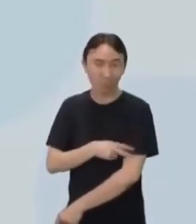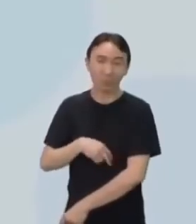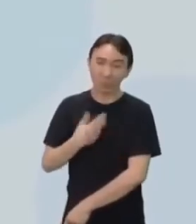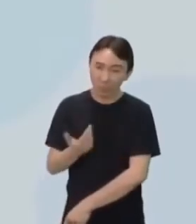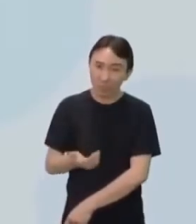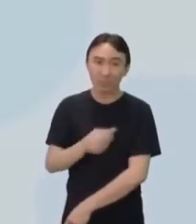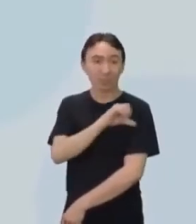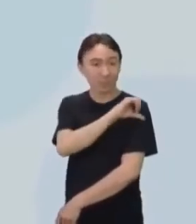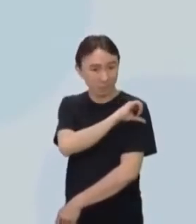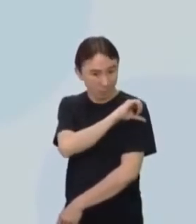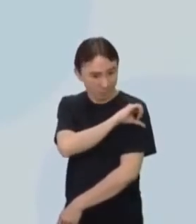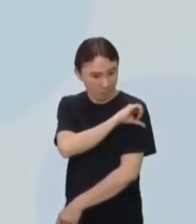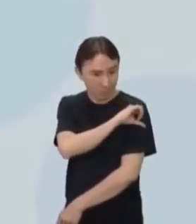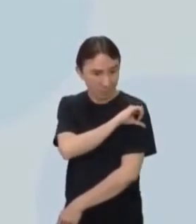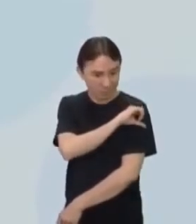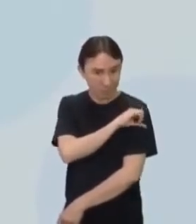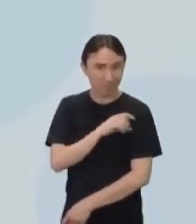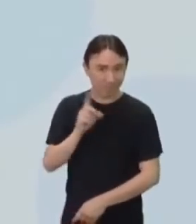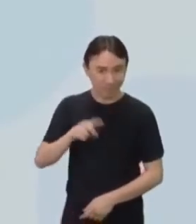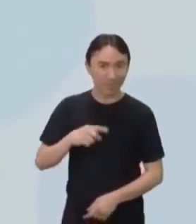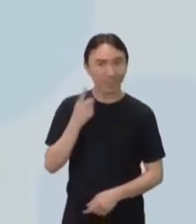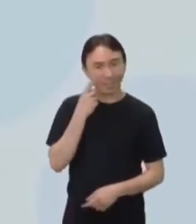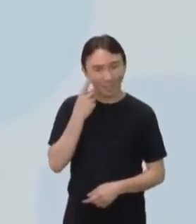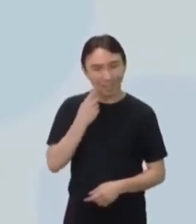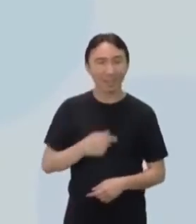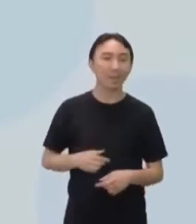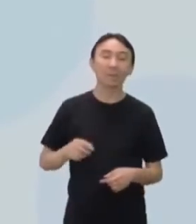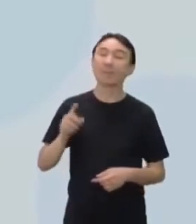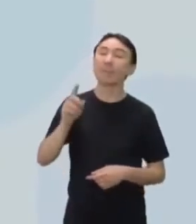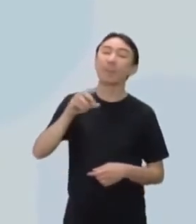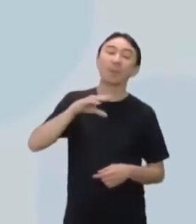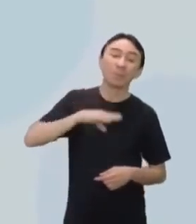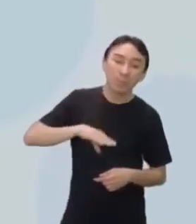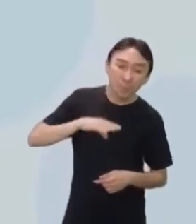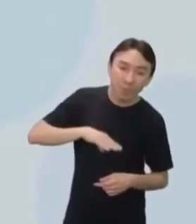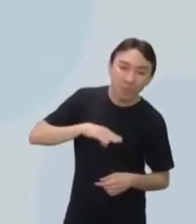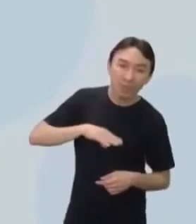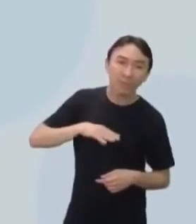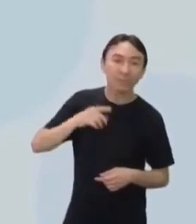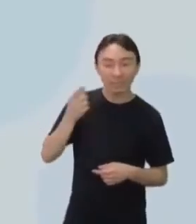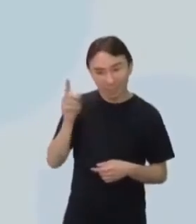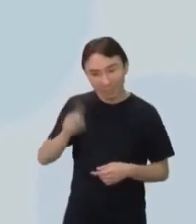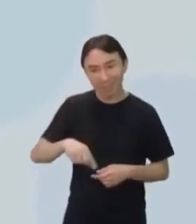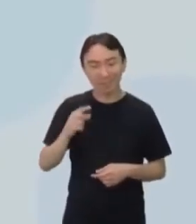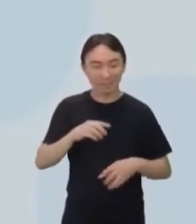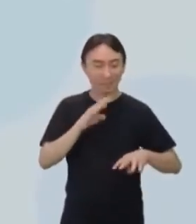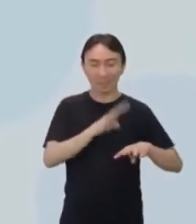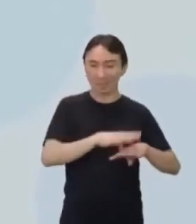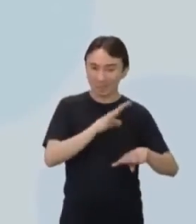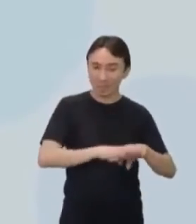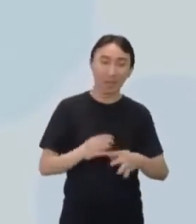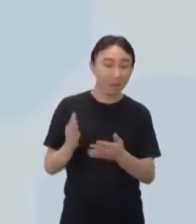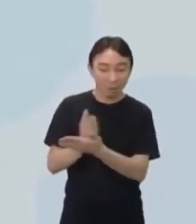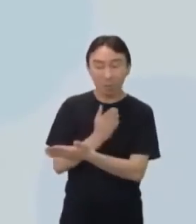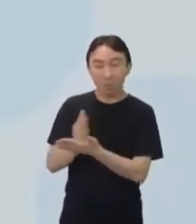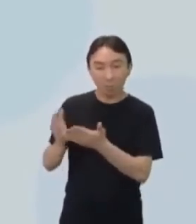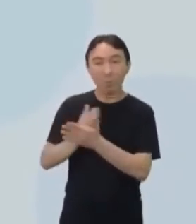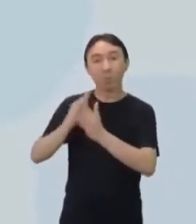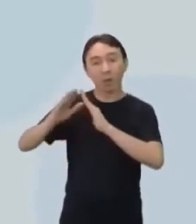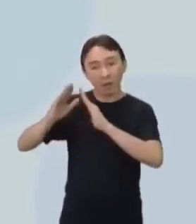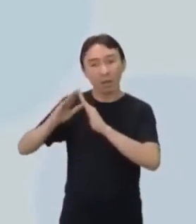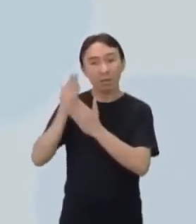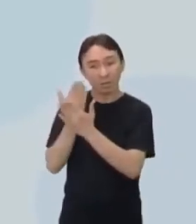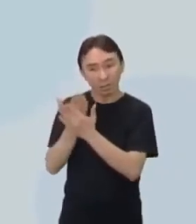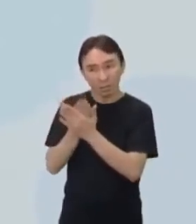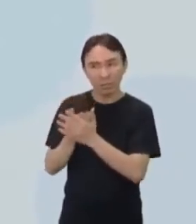língua portuguesa e matemática, então tem uma lista de escolas, tá certo? Que vão ser contactadas em breve em relação a